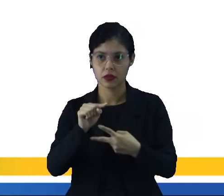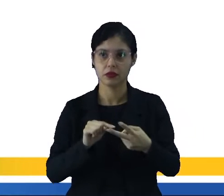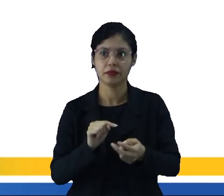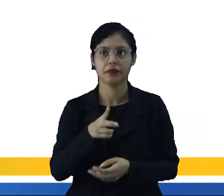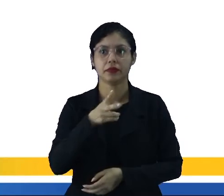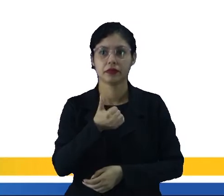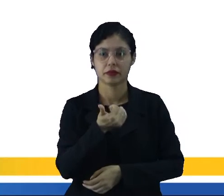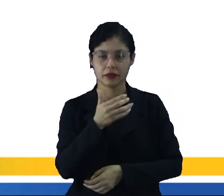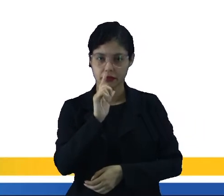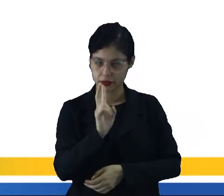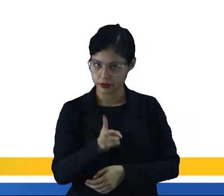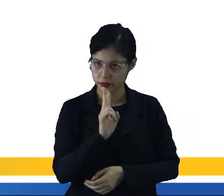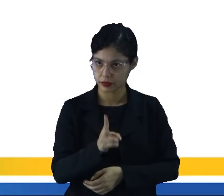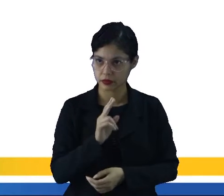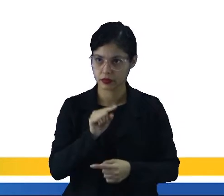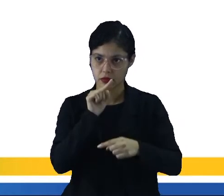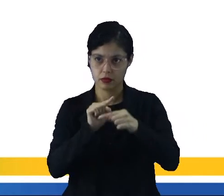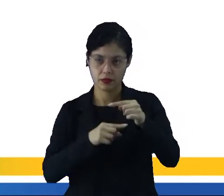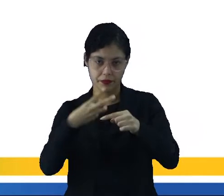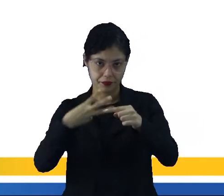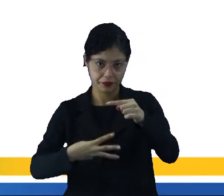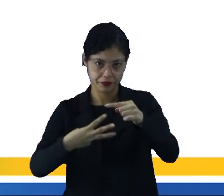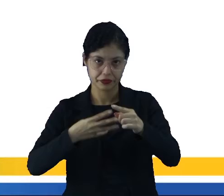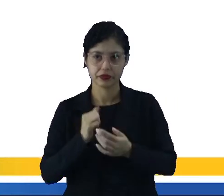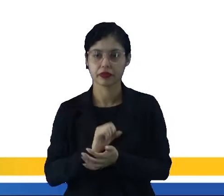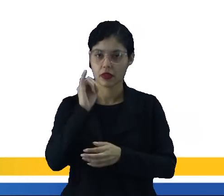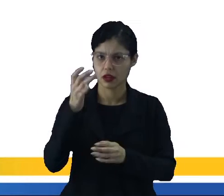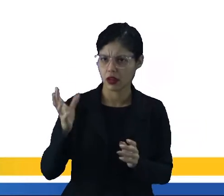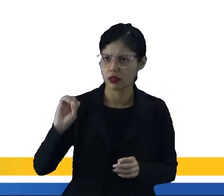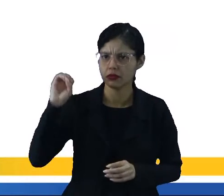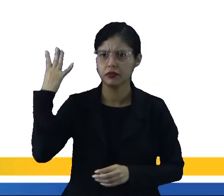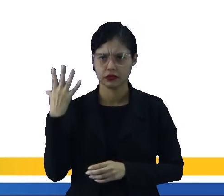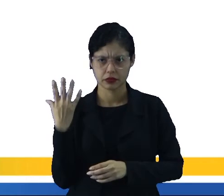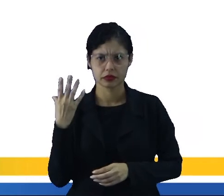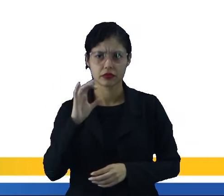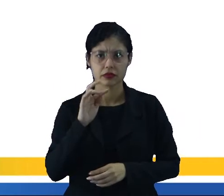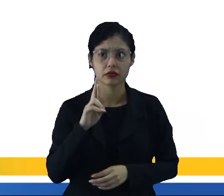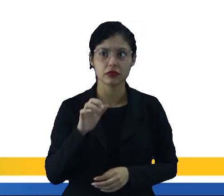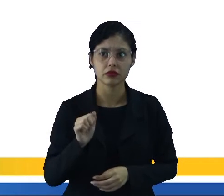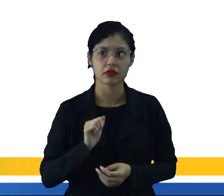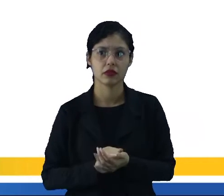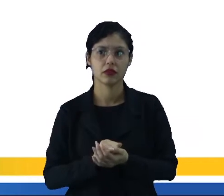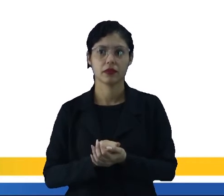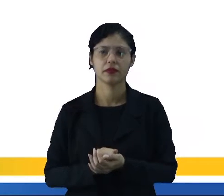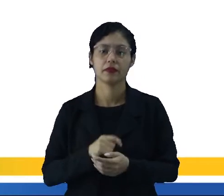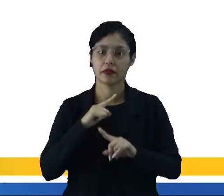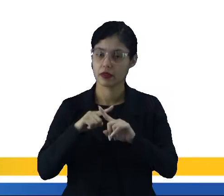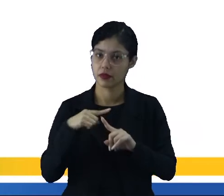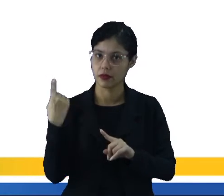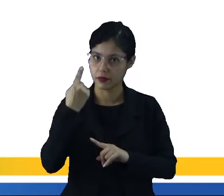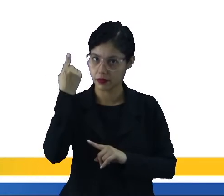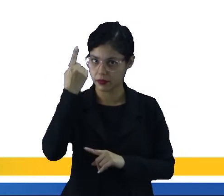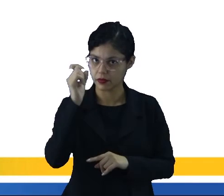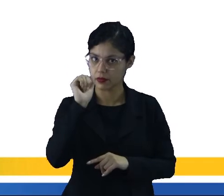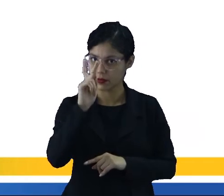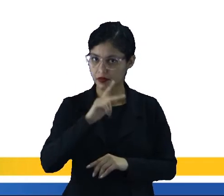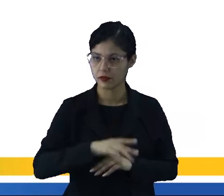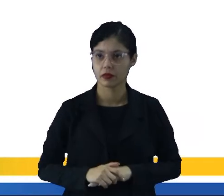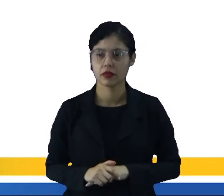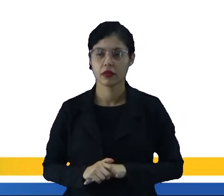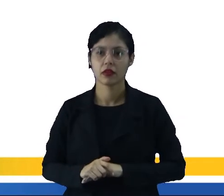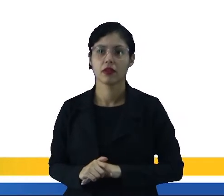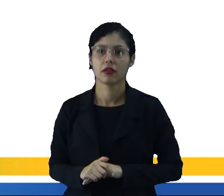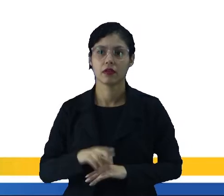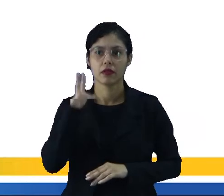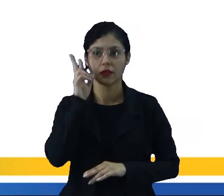sempre a área da base vezes altura e dividir por três se por acaso fosse um cilindro Era só a área da base vezes altura Ok então